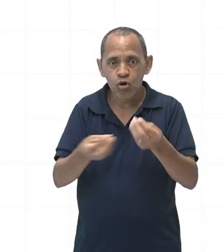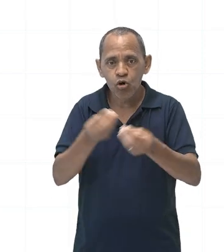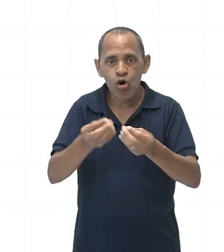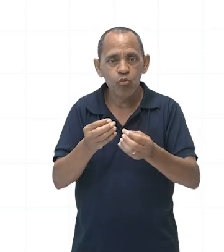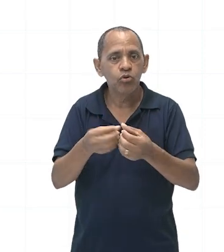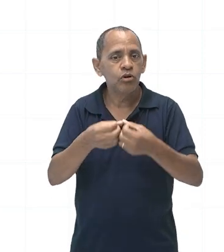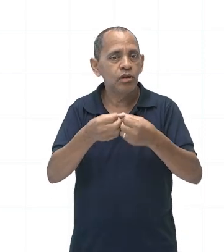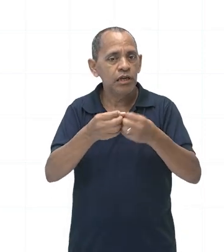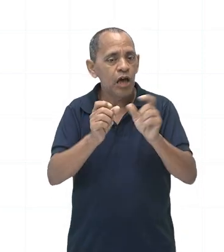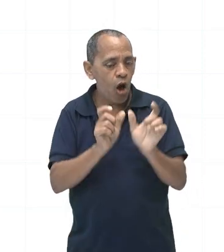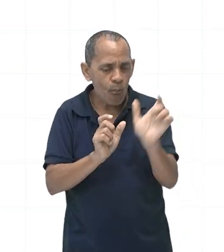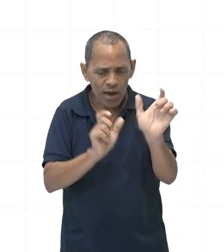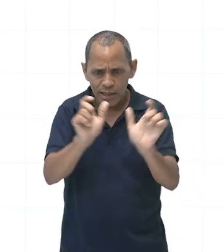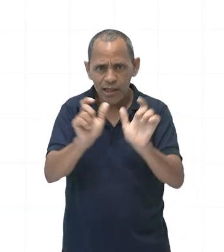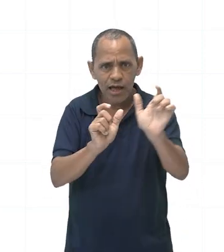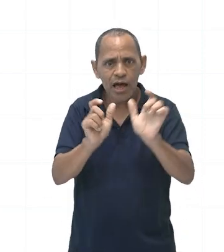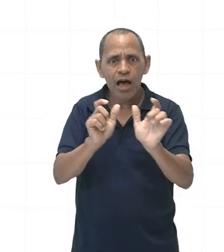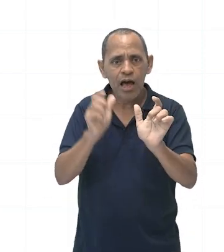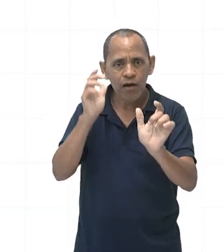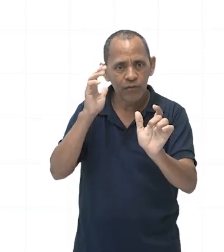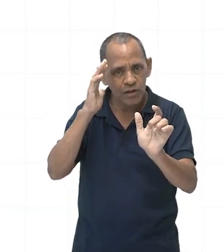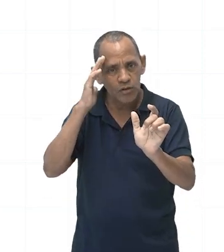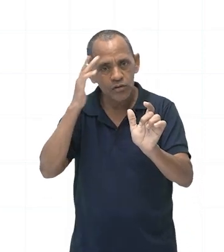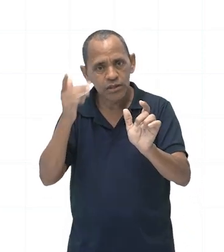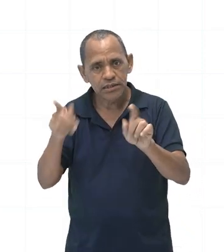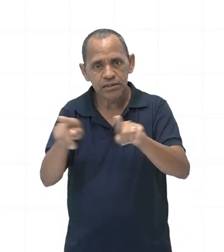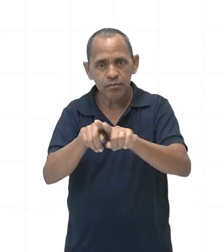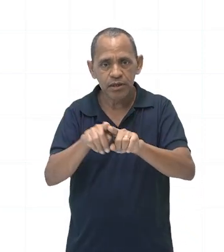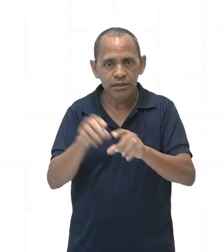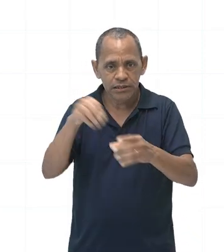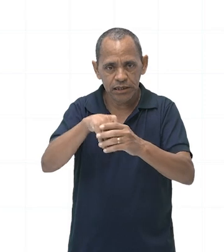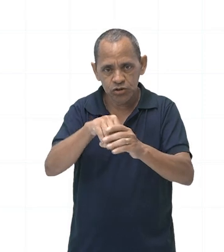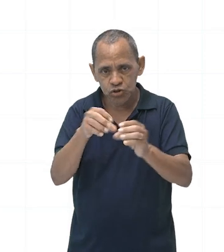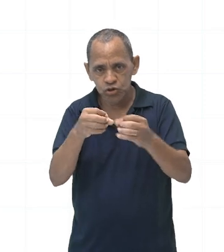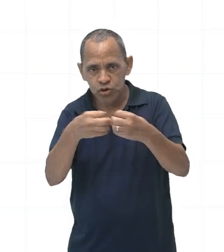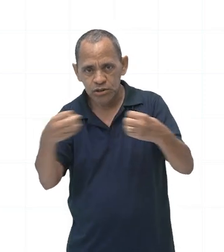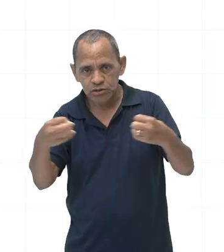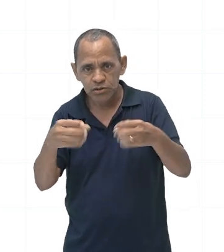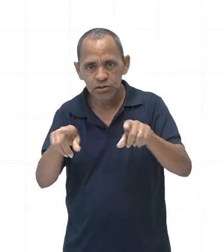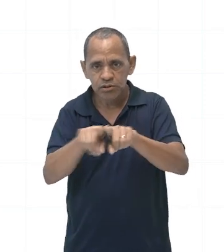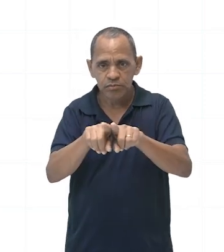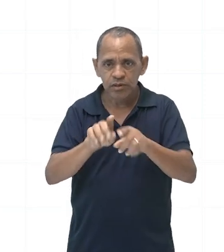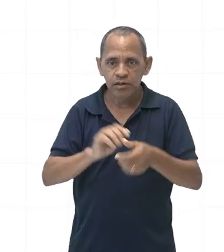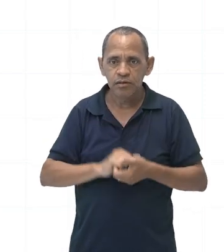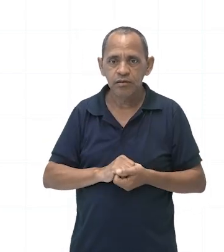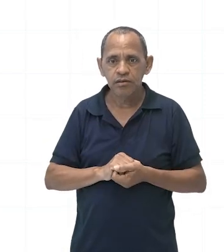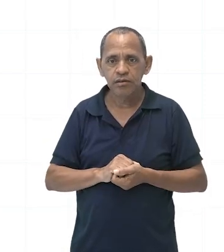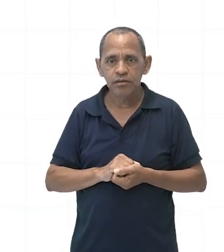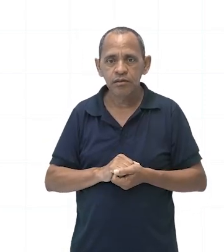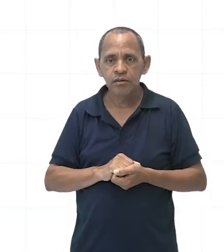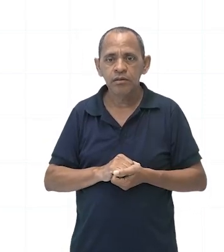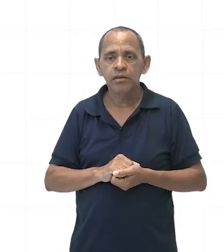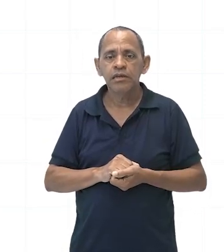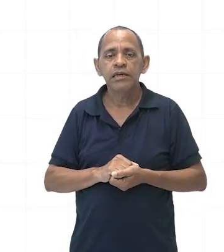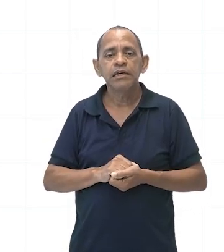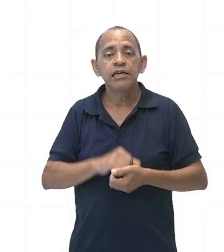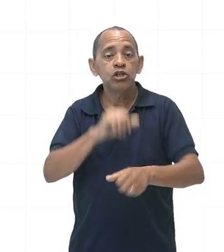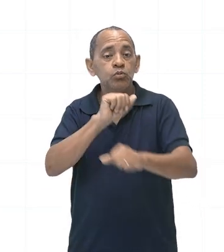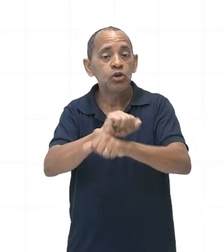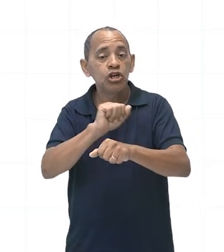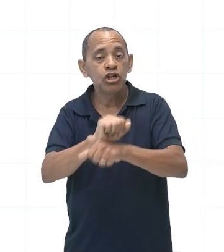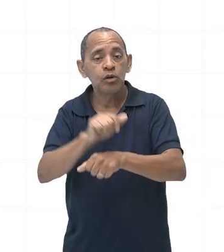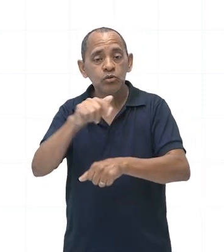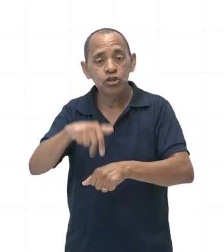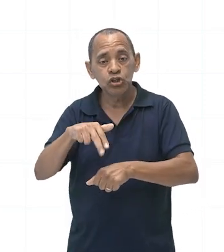como certas palavras funcionam em orações. Então, a gente tem que e o se. Nós esperamos que todos